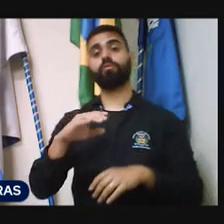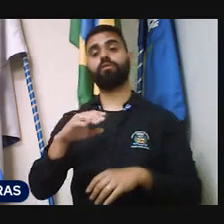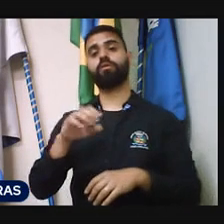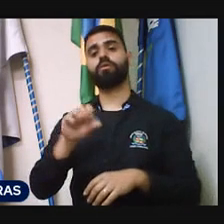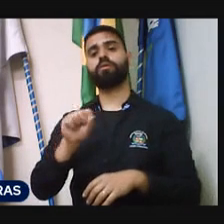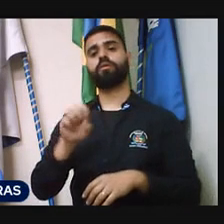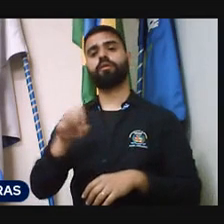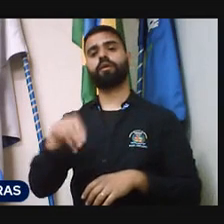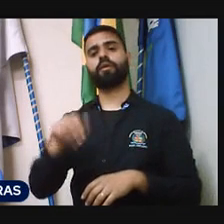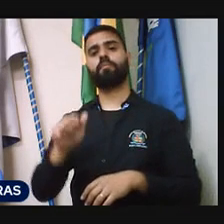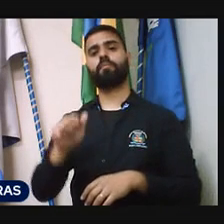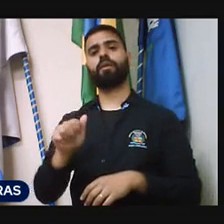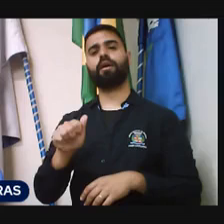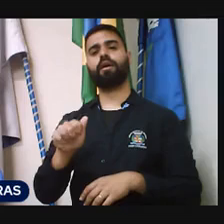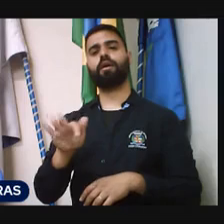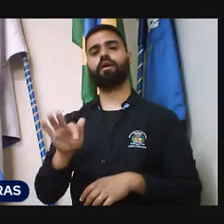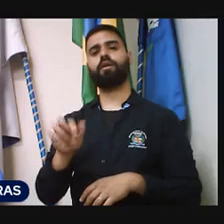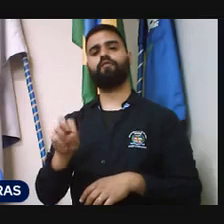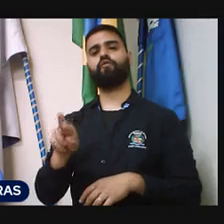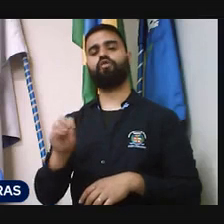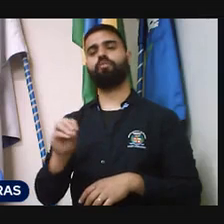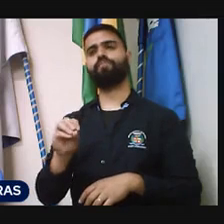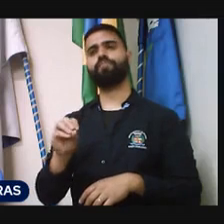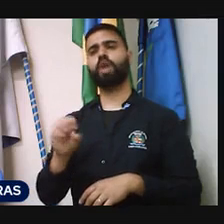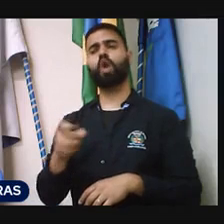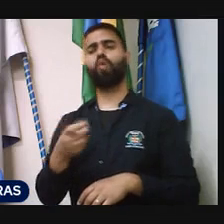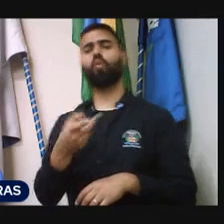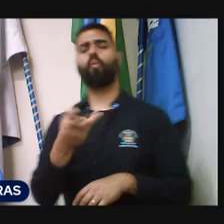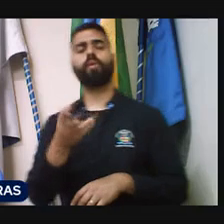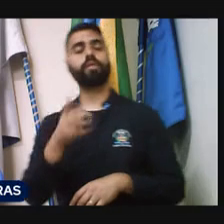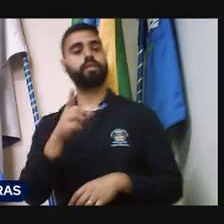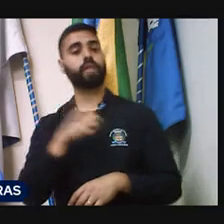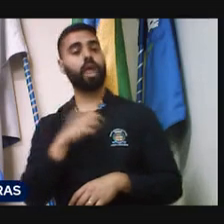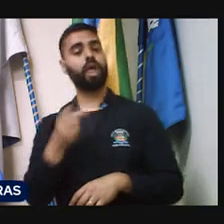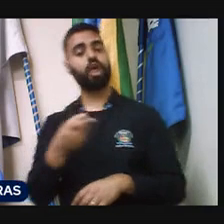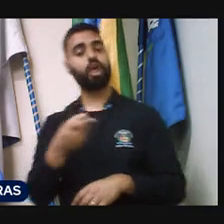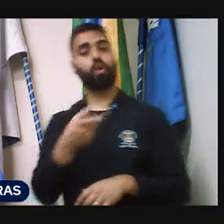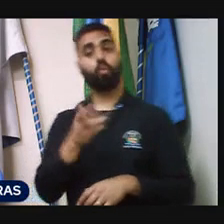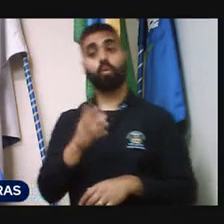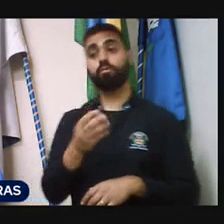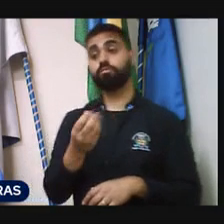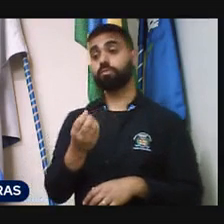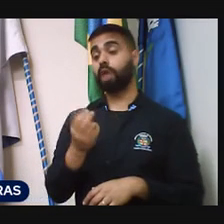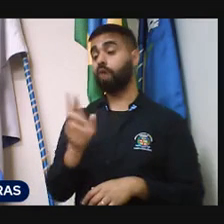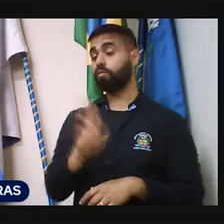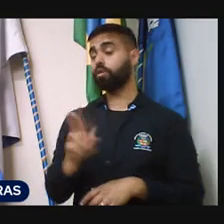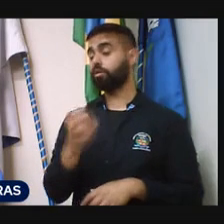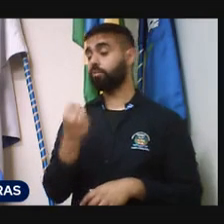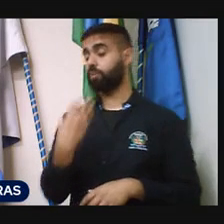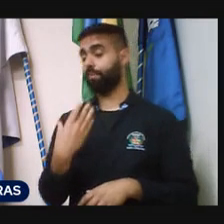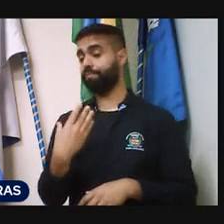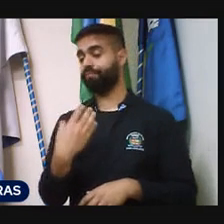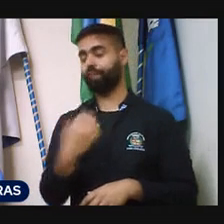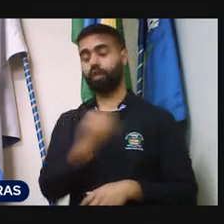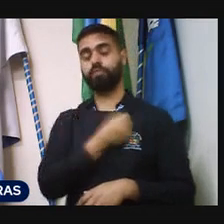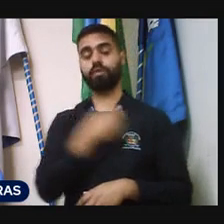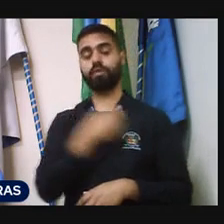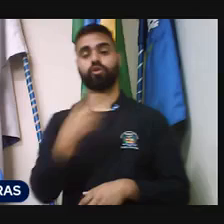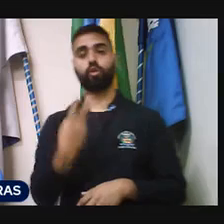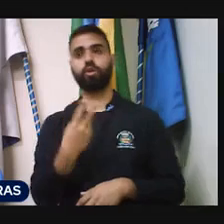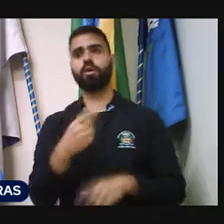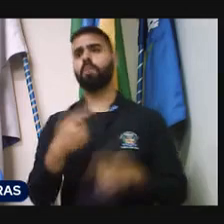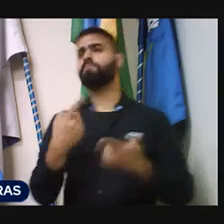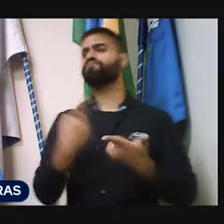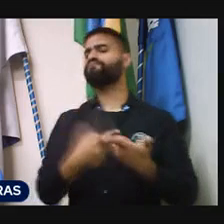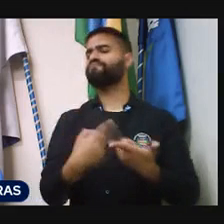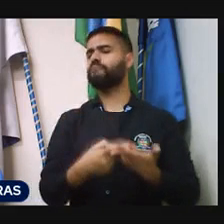número um quantos semáforos existem e quantos estão em funcionamento na cidade número 2 por